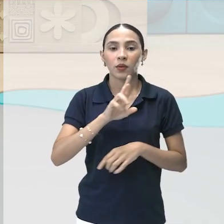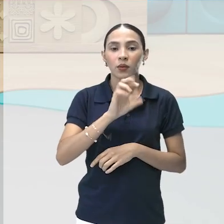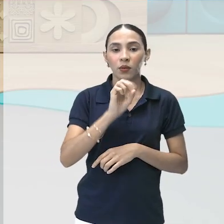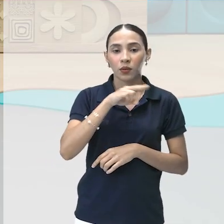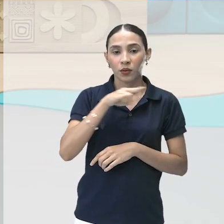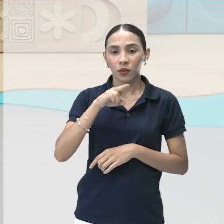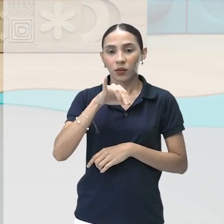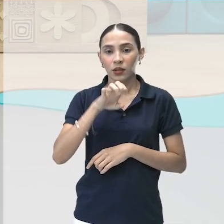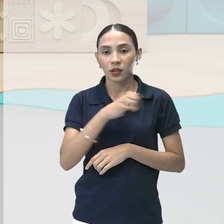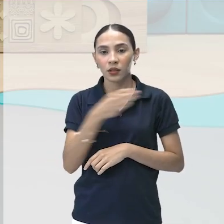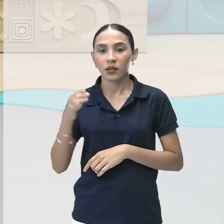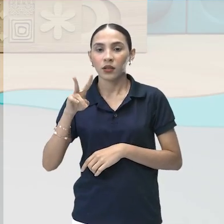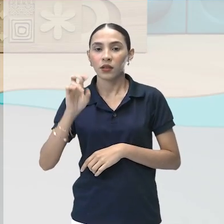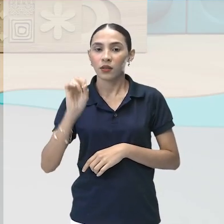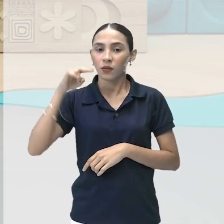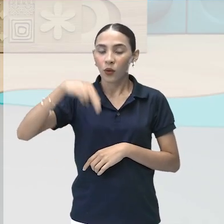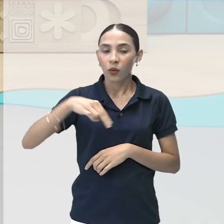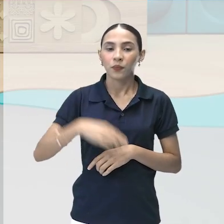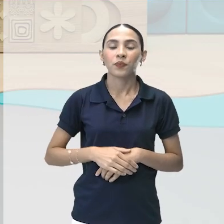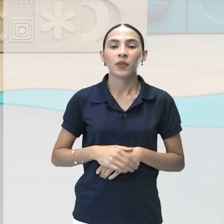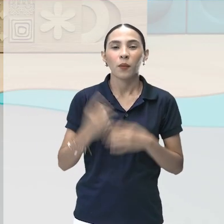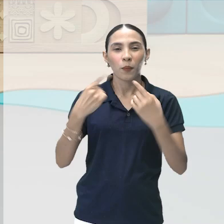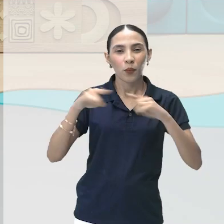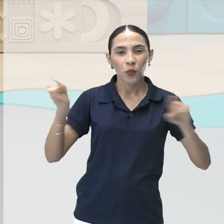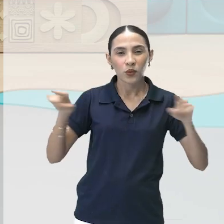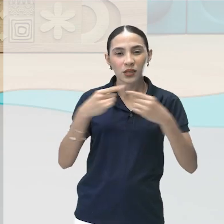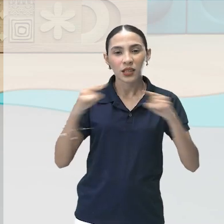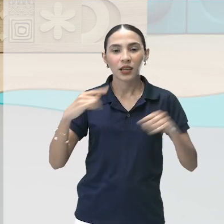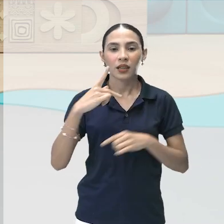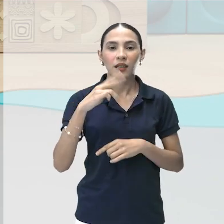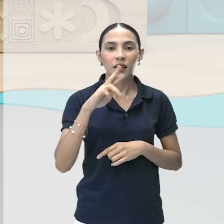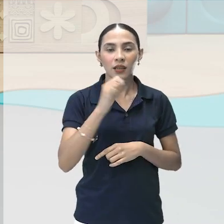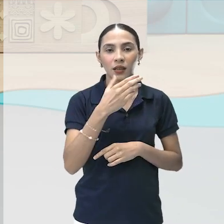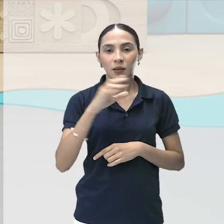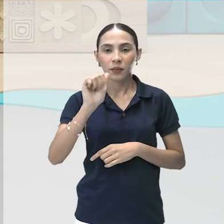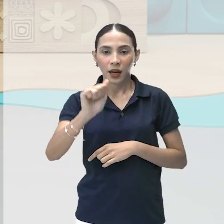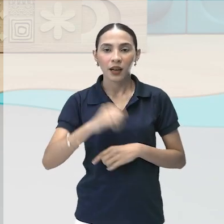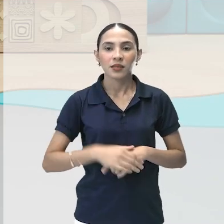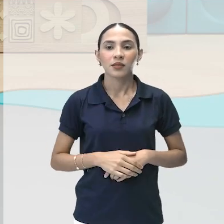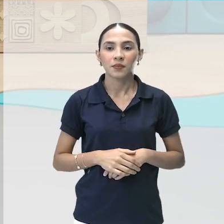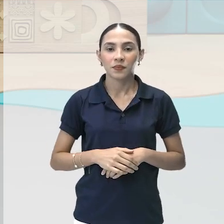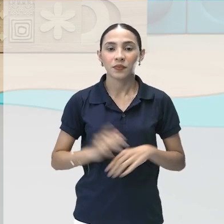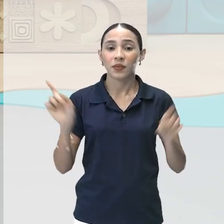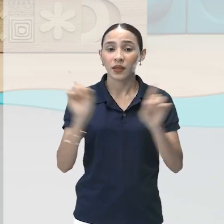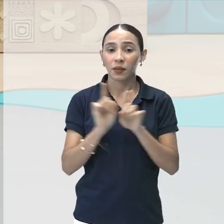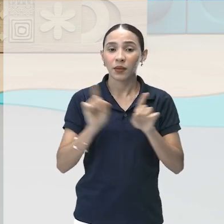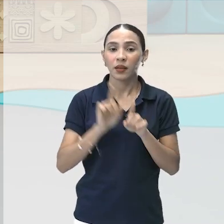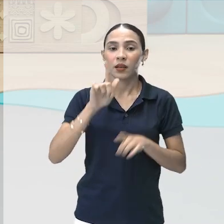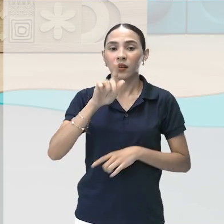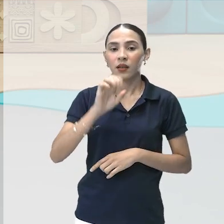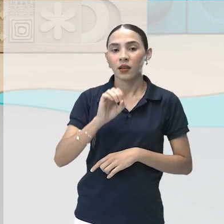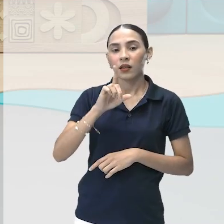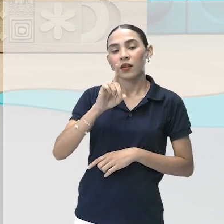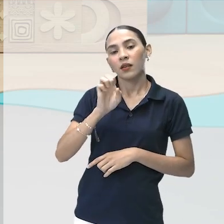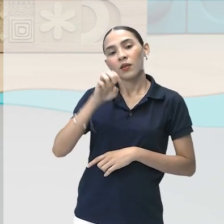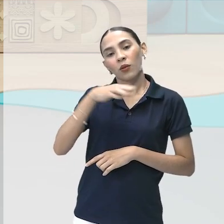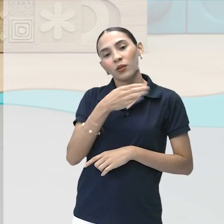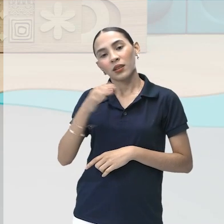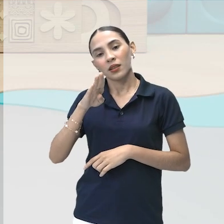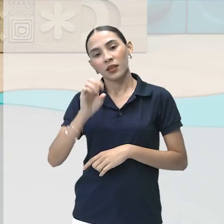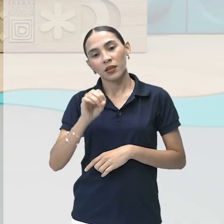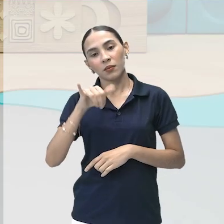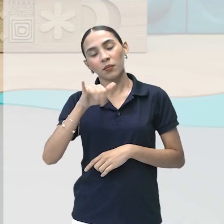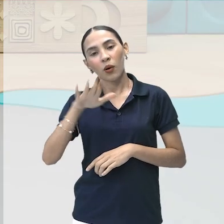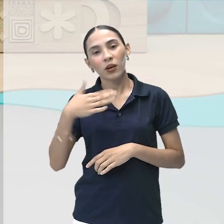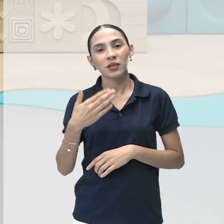Rony Von, A Praça, que é uma música que foi cantada por ele. Aí tem os Golden Boys, que é Pensando Nela,